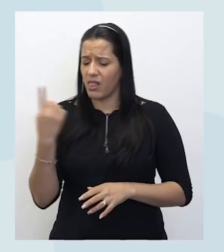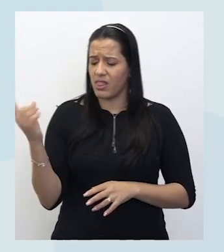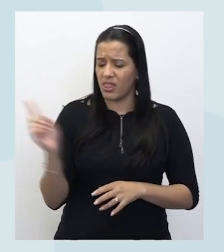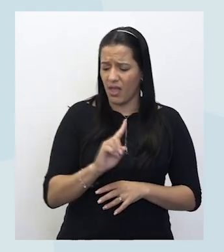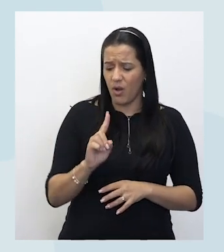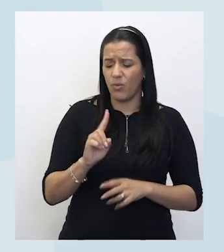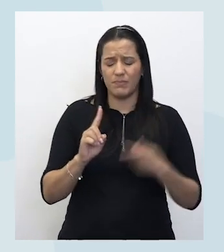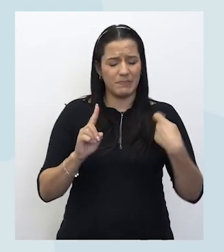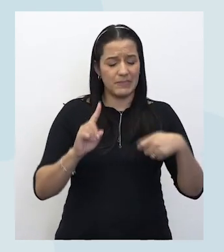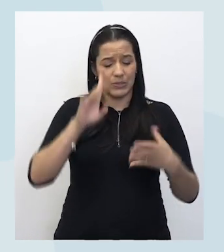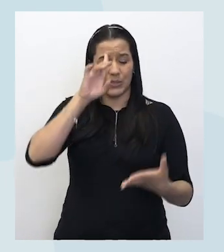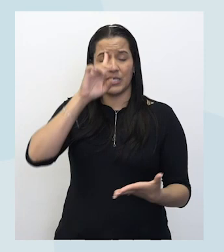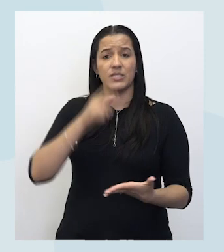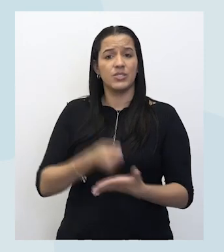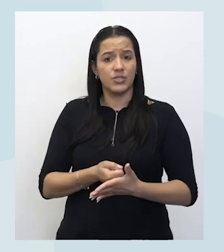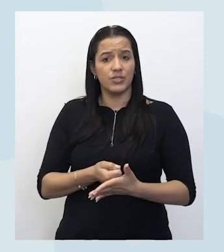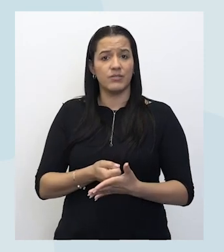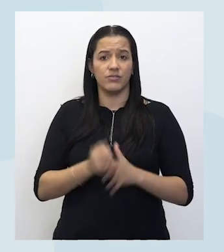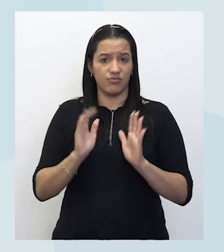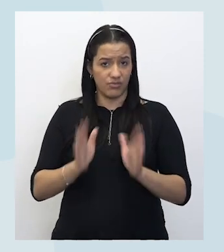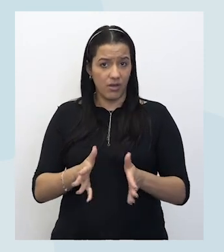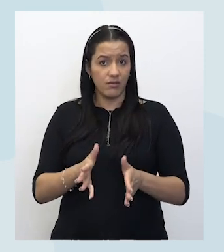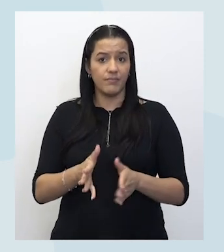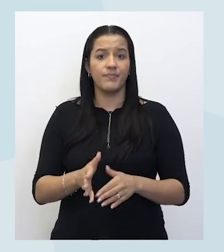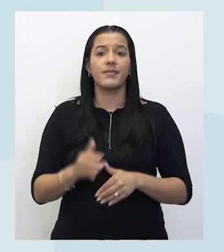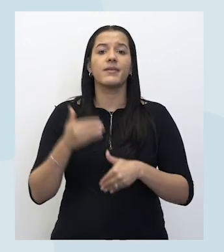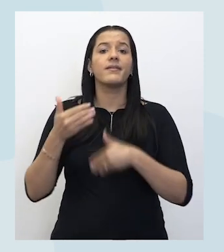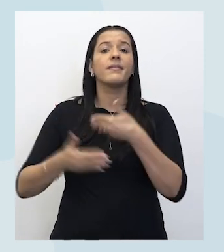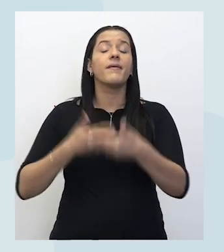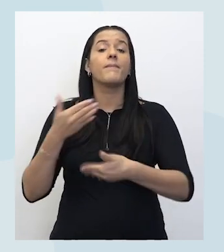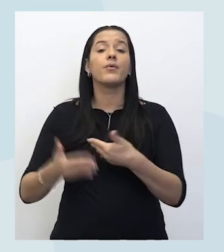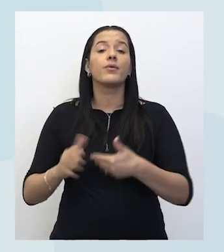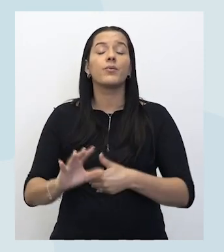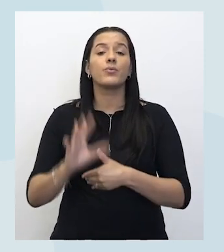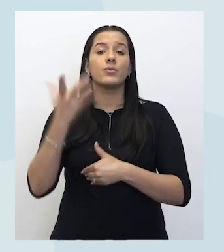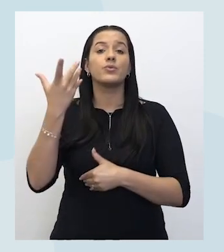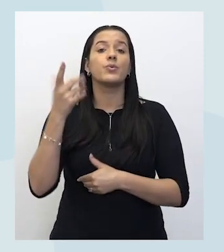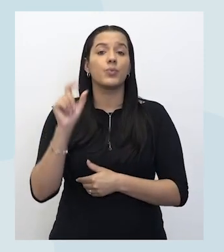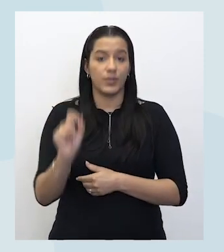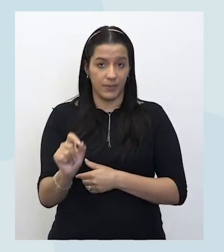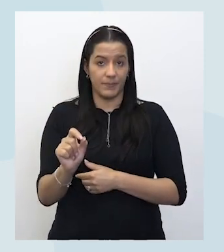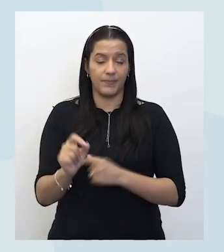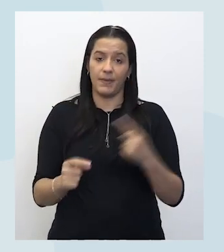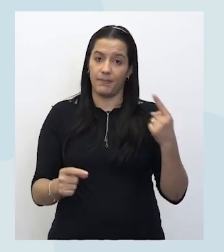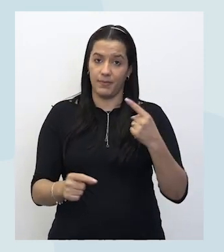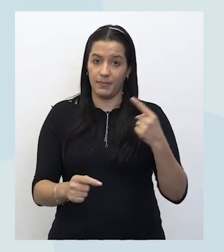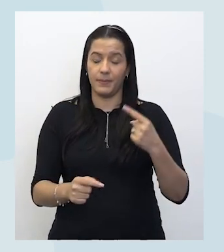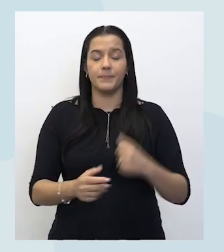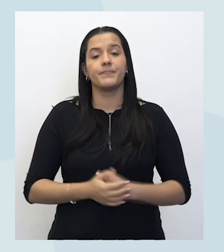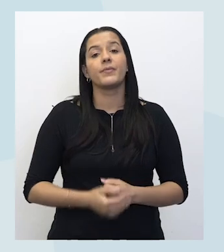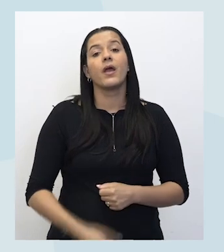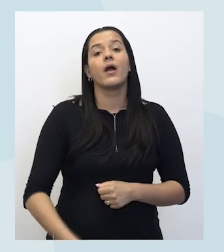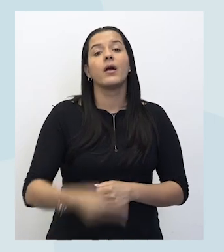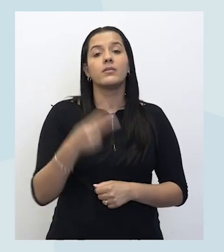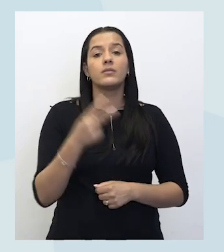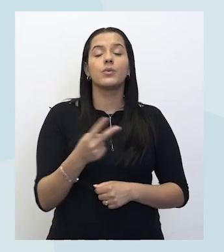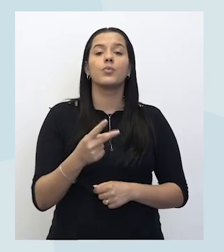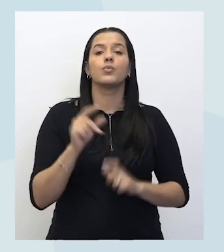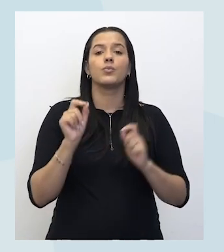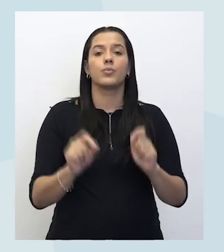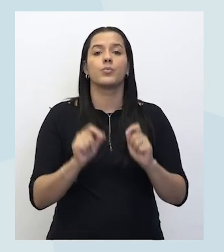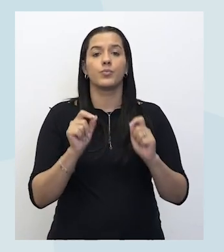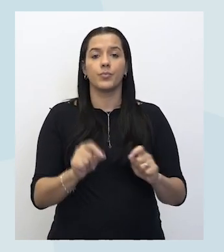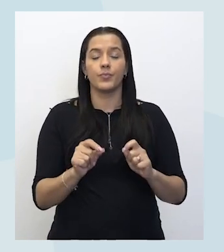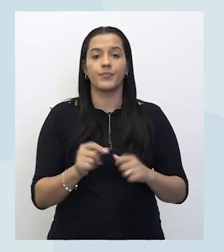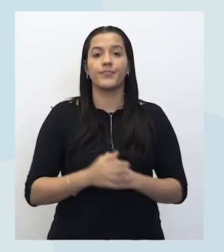uma pessoa? Quais foram as consequências disso? Essa é a primeira pergunta. A segunda questão é, o